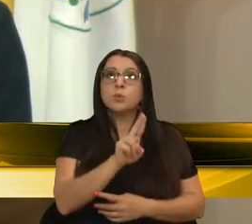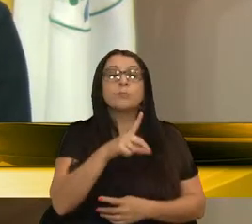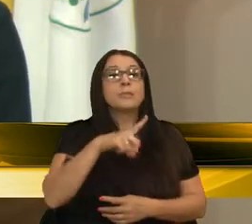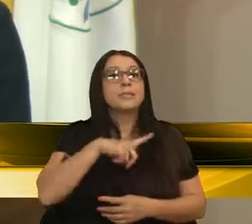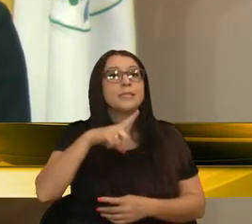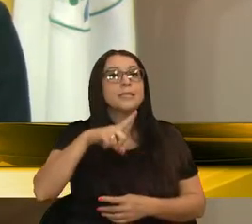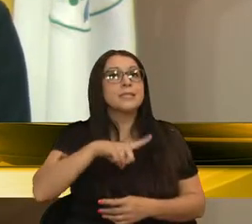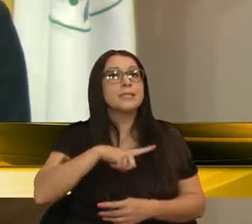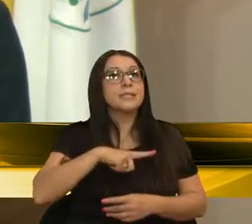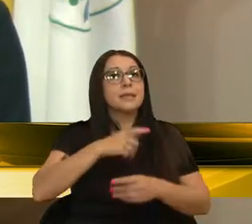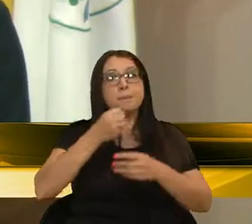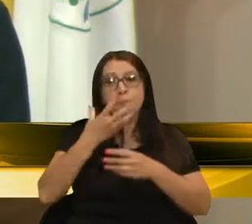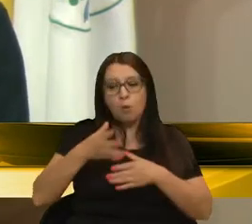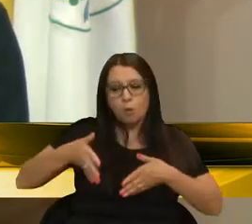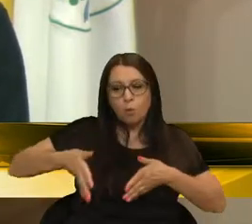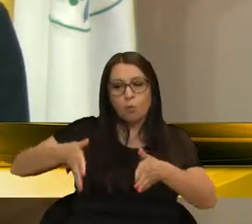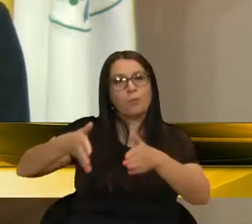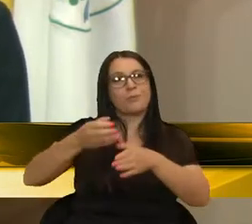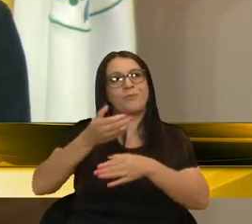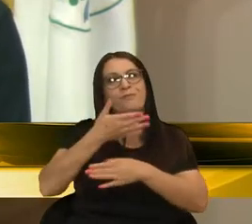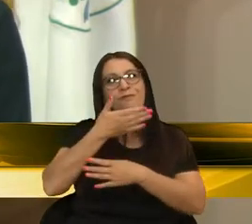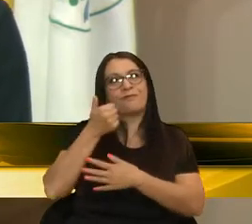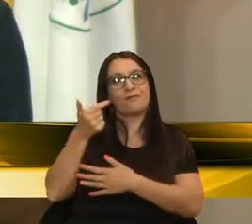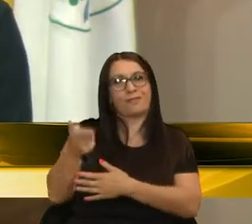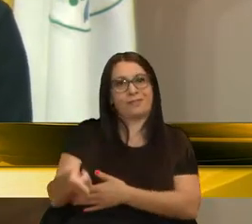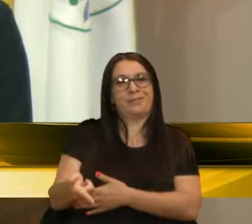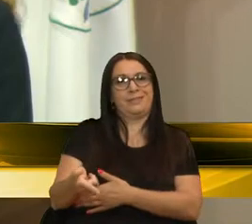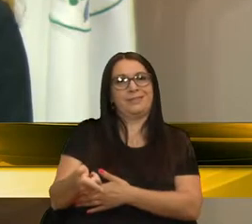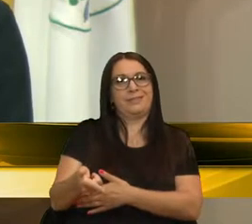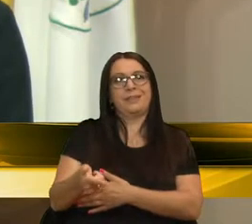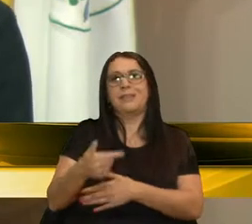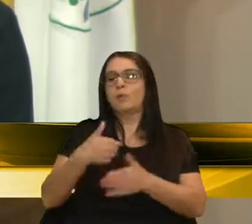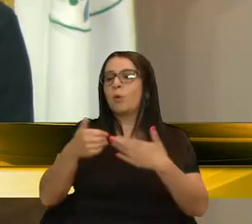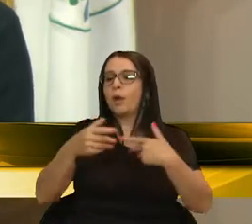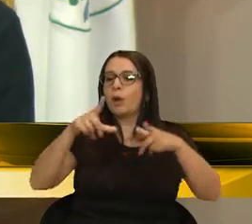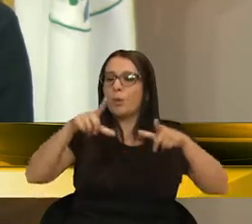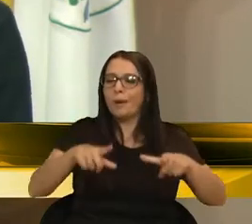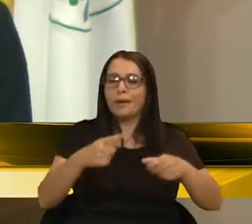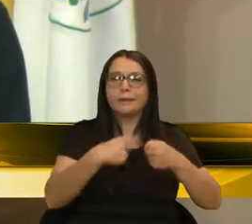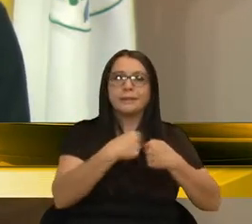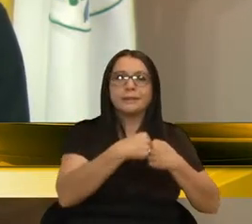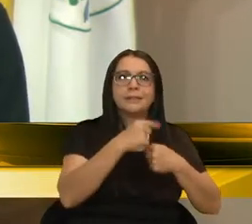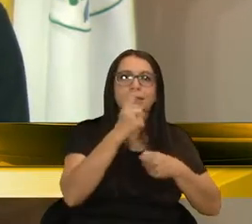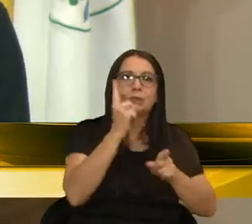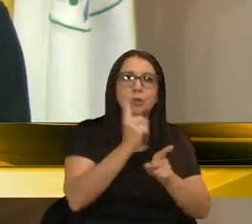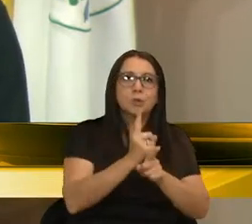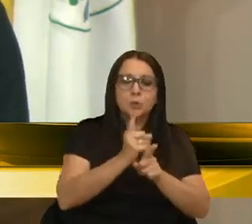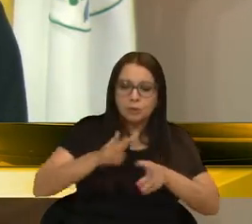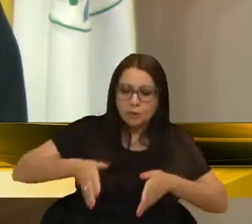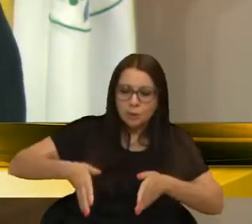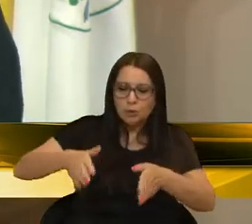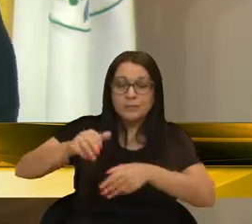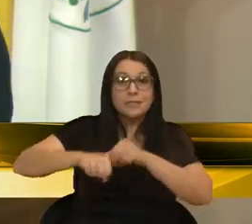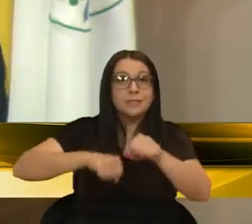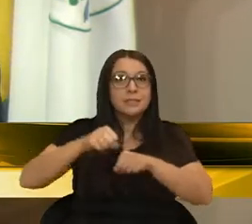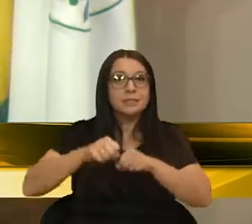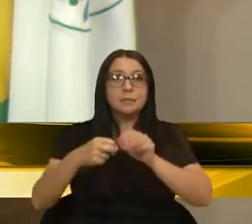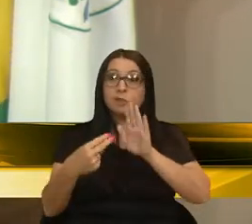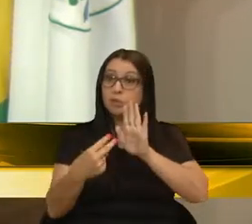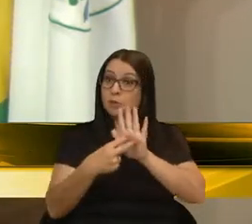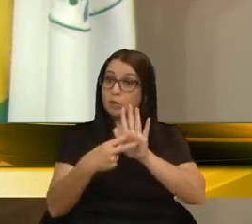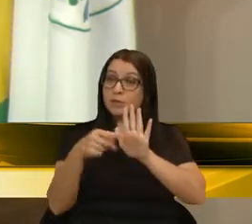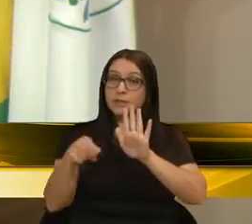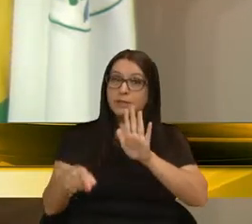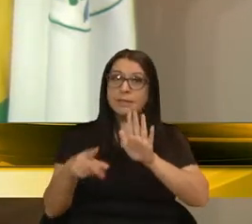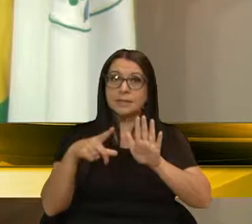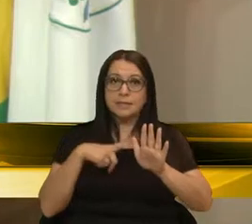existem condições favoráveis a isso. Em qualquer ponto da cidade, você encontra um bicicletário. E me chamou muito a atenção porque lá